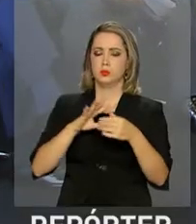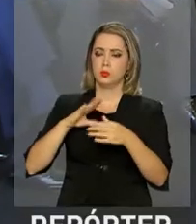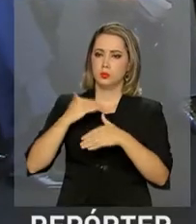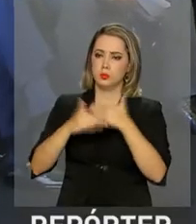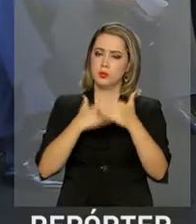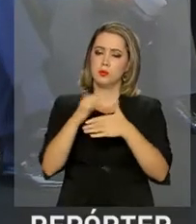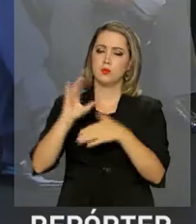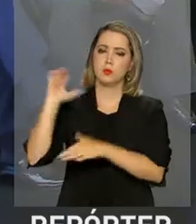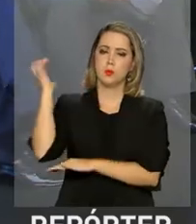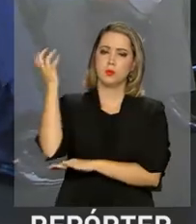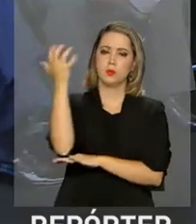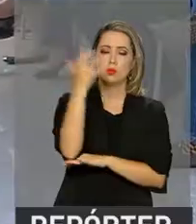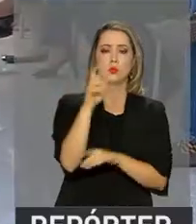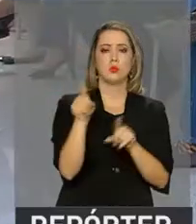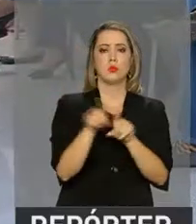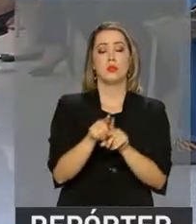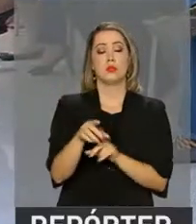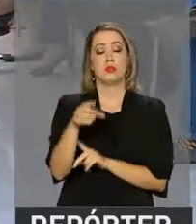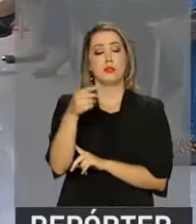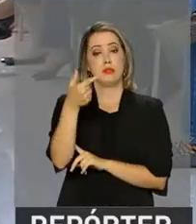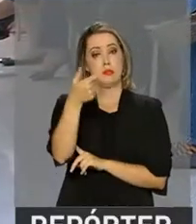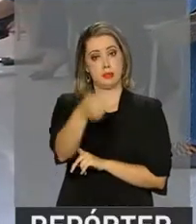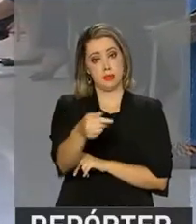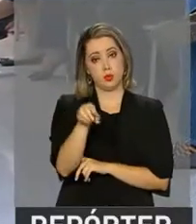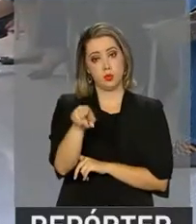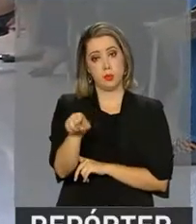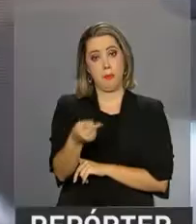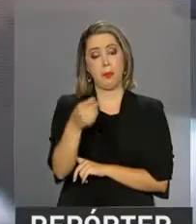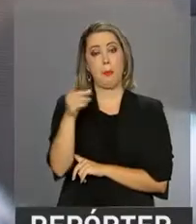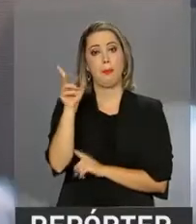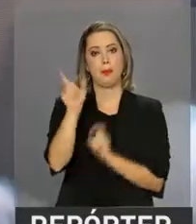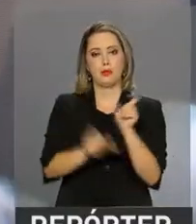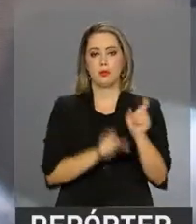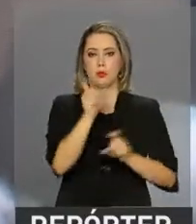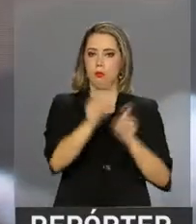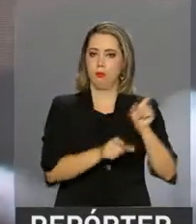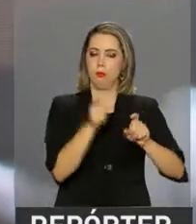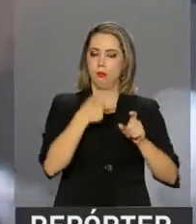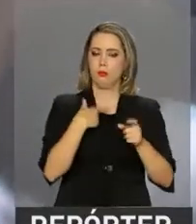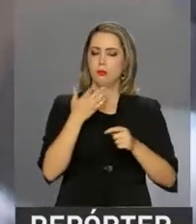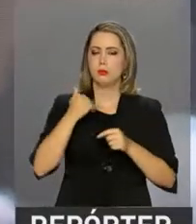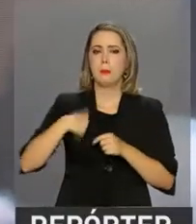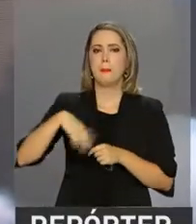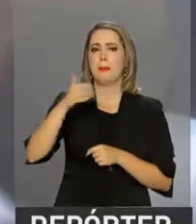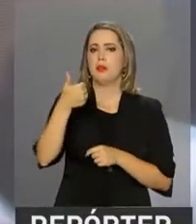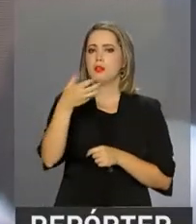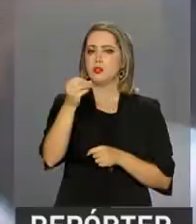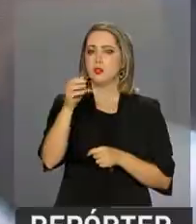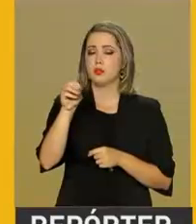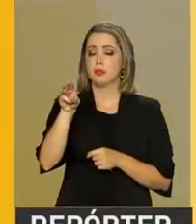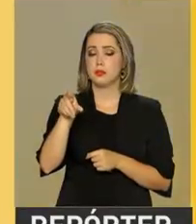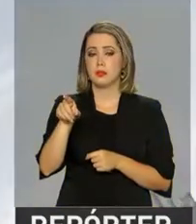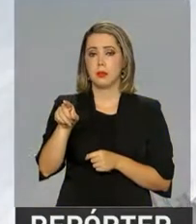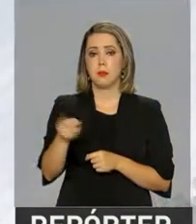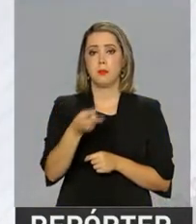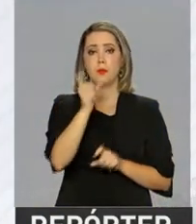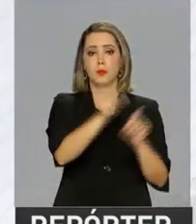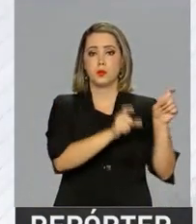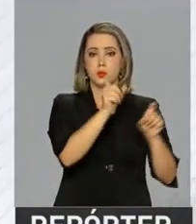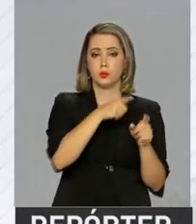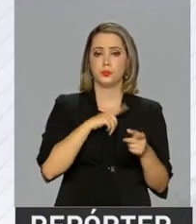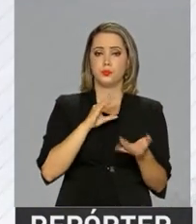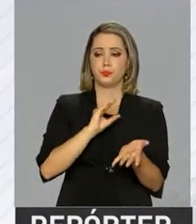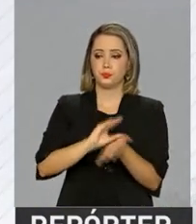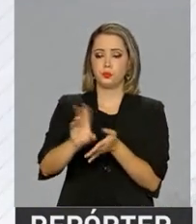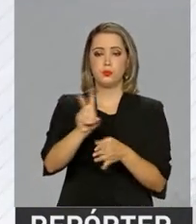sustentável que reúne em Brasília 7 mil pessoas. Os recursos vão priorizar as cidades com mais de 100 mil habitantes. As linhas de crédito